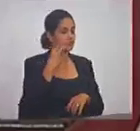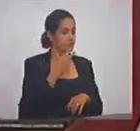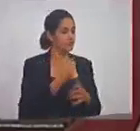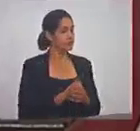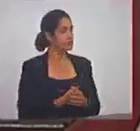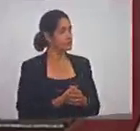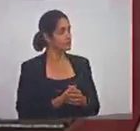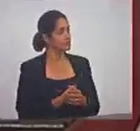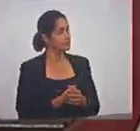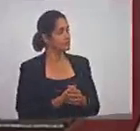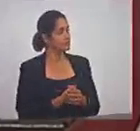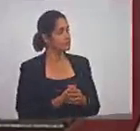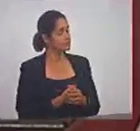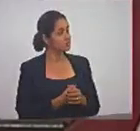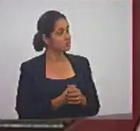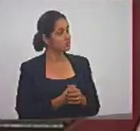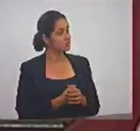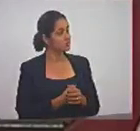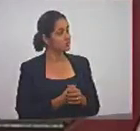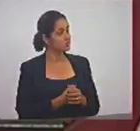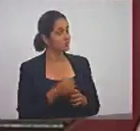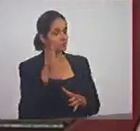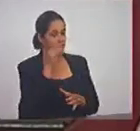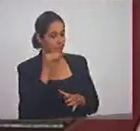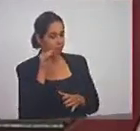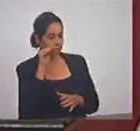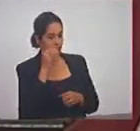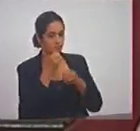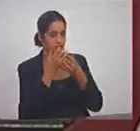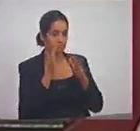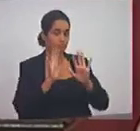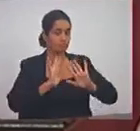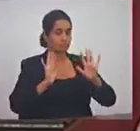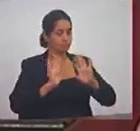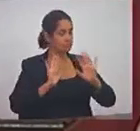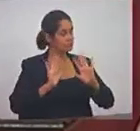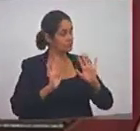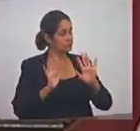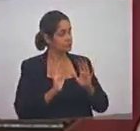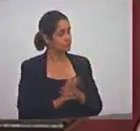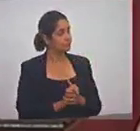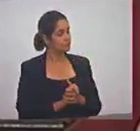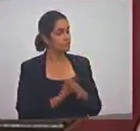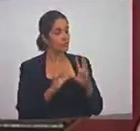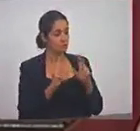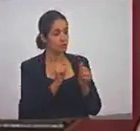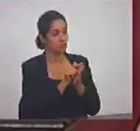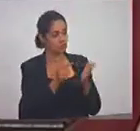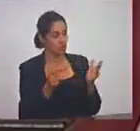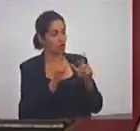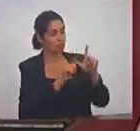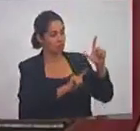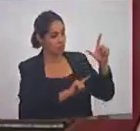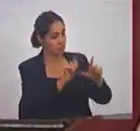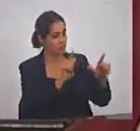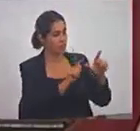todos os colaboradores da casa, toda a imprensa, pessoal